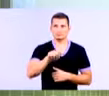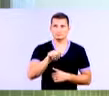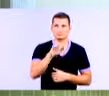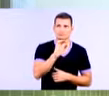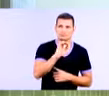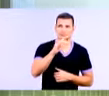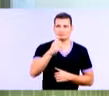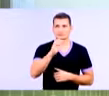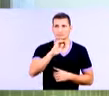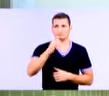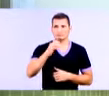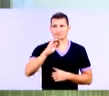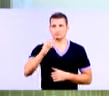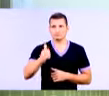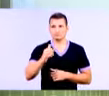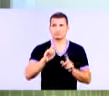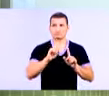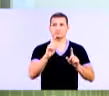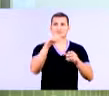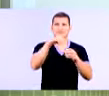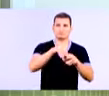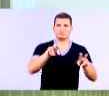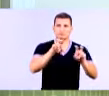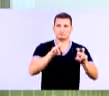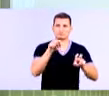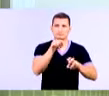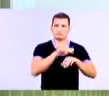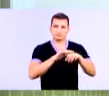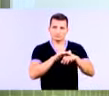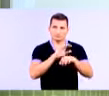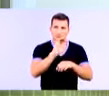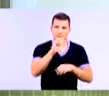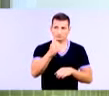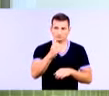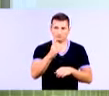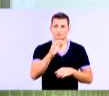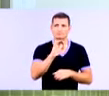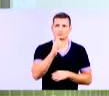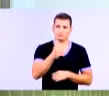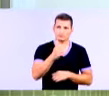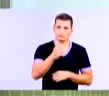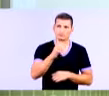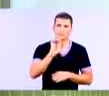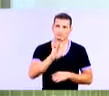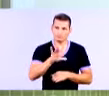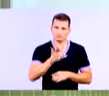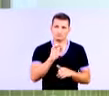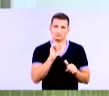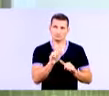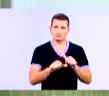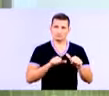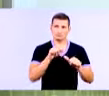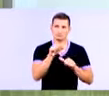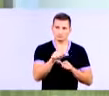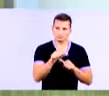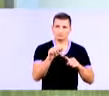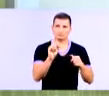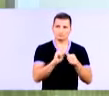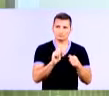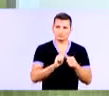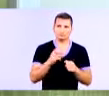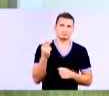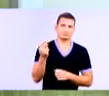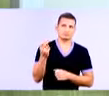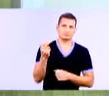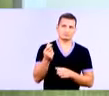zeros e uns. Não é que dentro do computador ele conversa entre 0 e 1. O 0 e 1 nada mais é do que uma convenção que foi feita já há muito